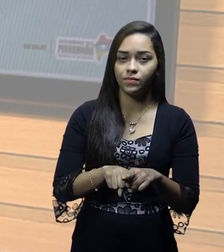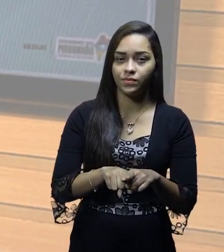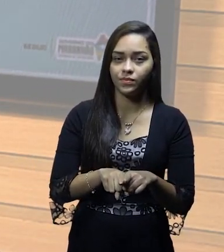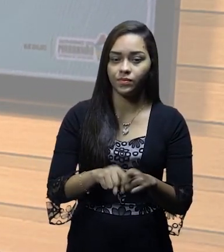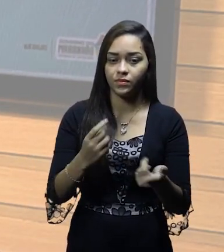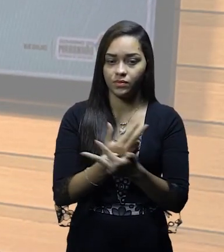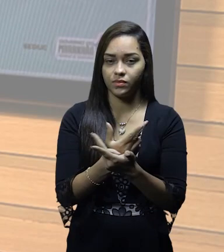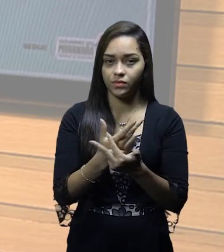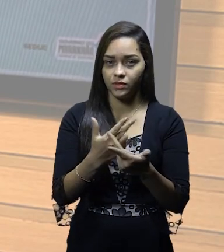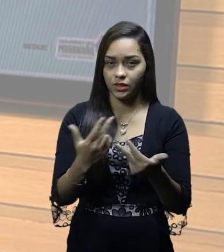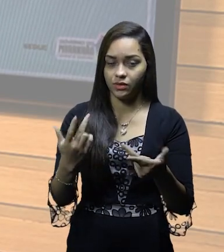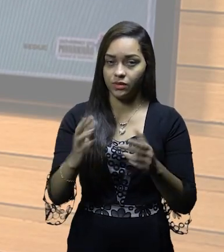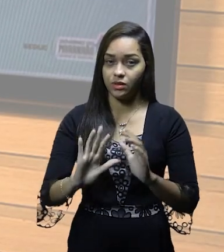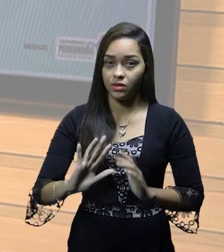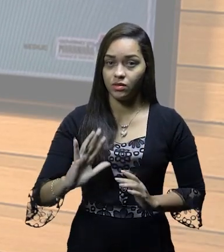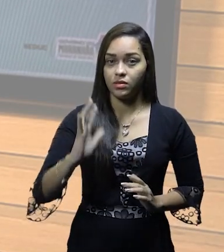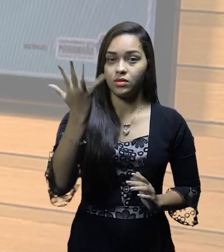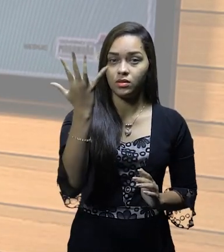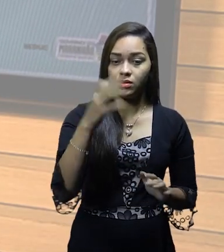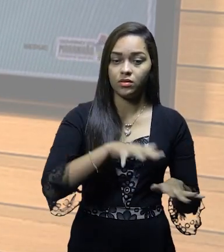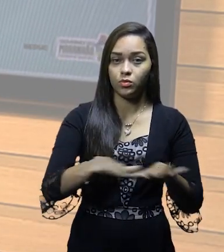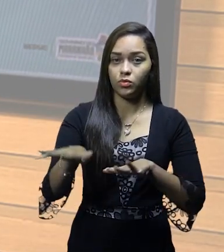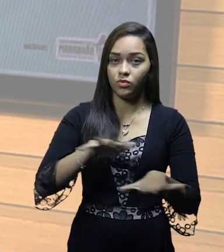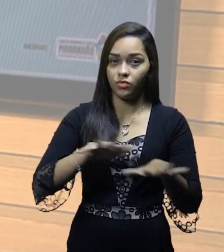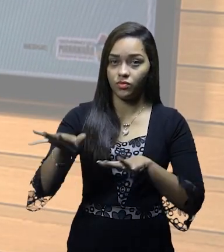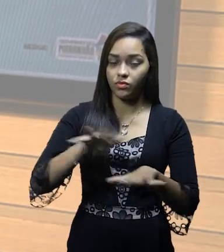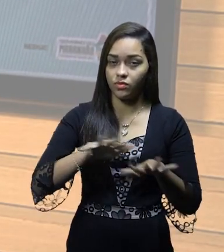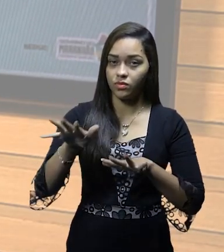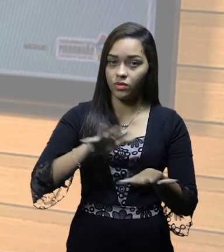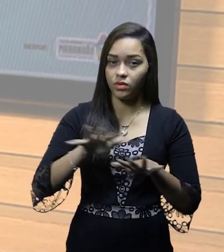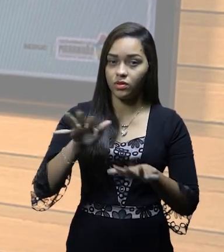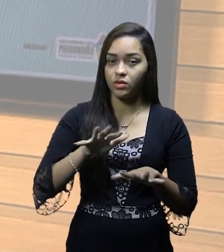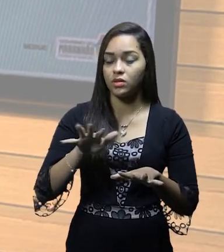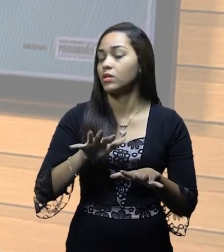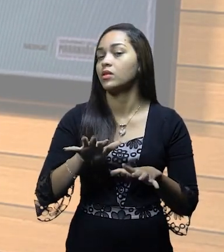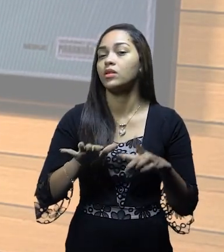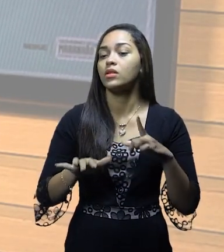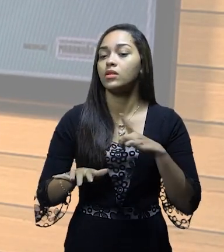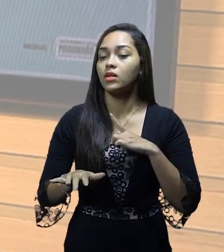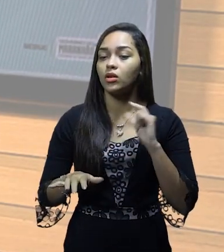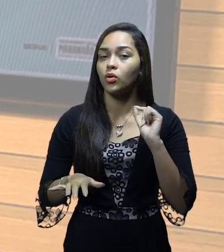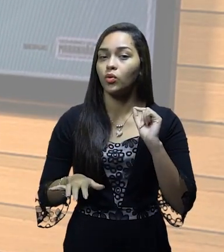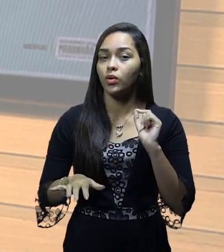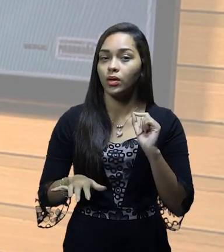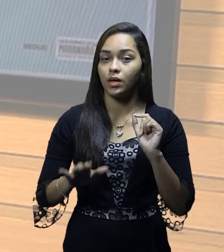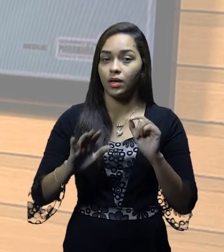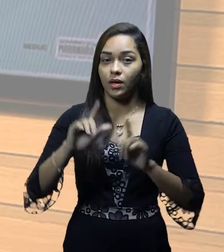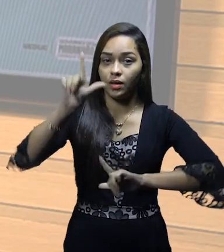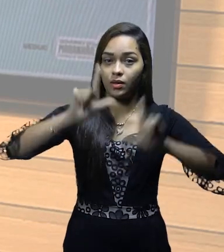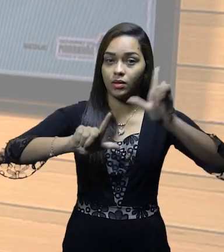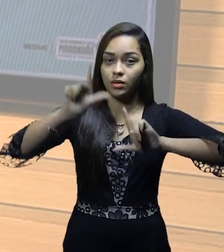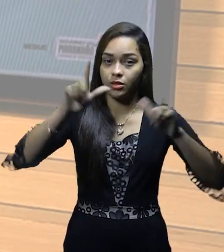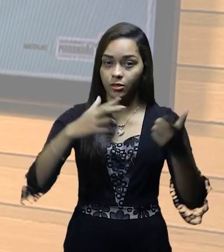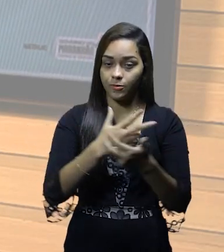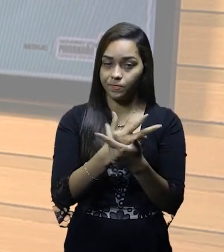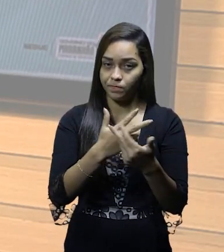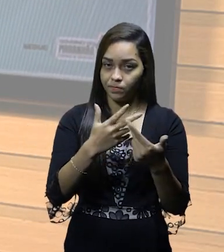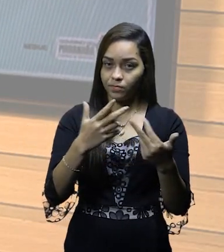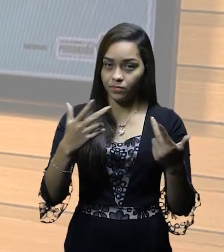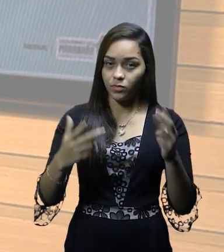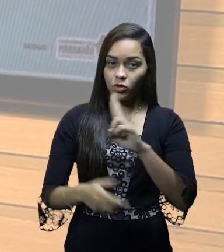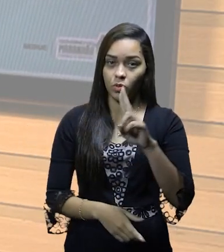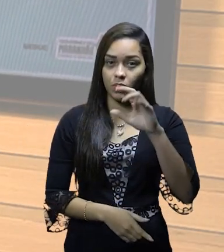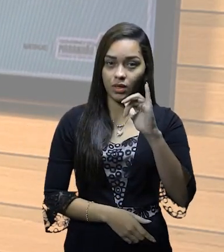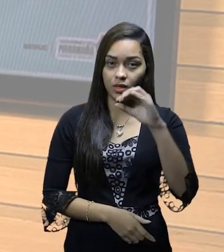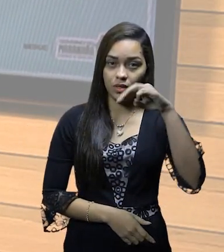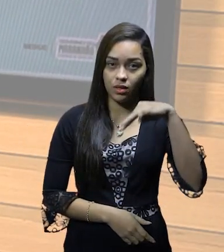Inclusive, essas coisas que foram surgindo, né, esses movimentos, essas invenções, a gente tem a imprensa. A